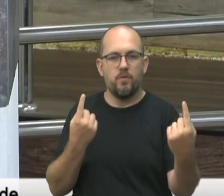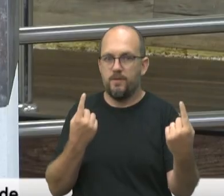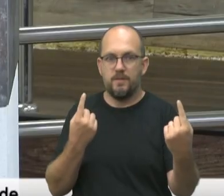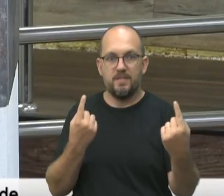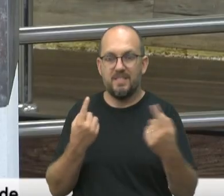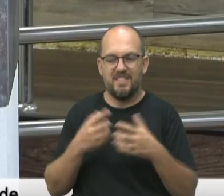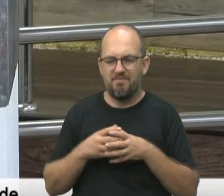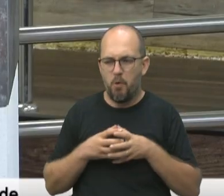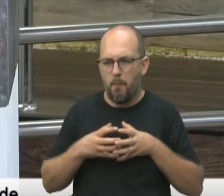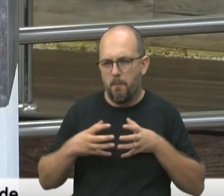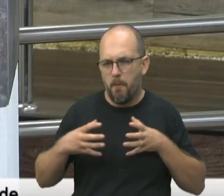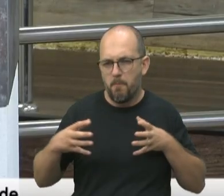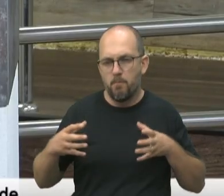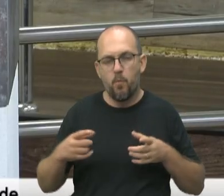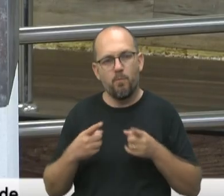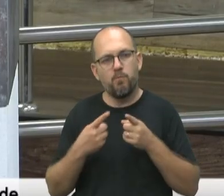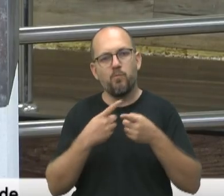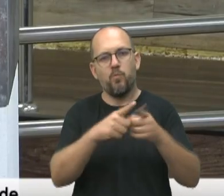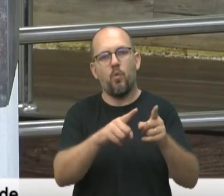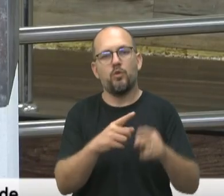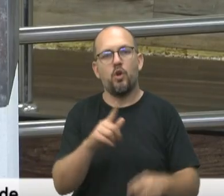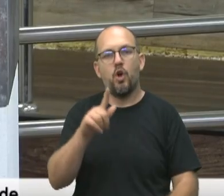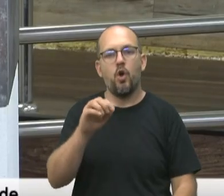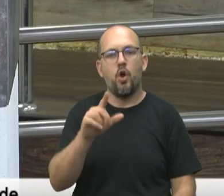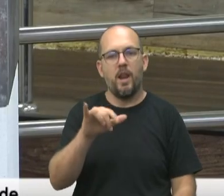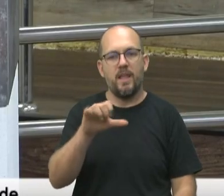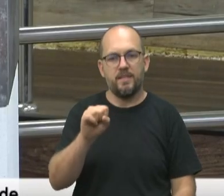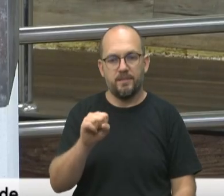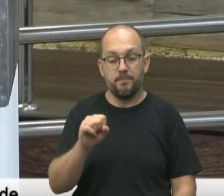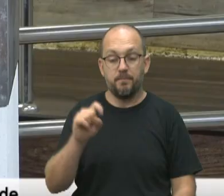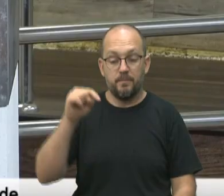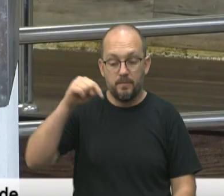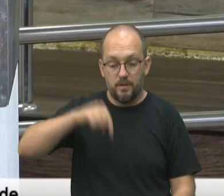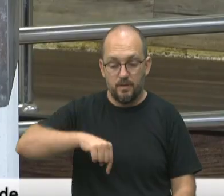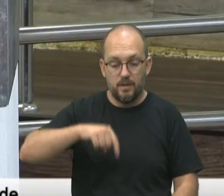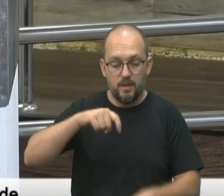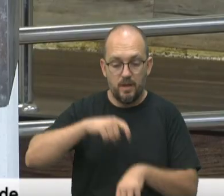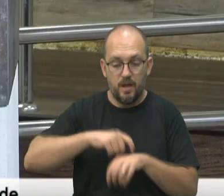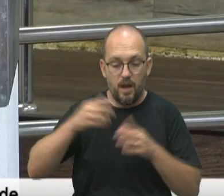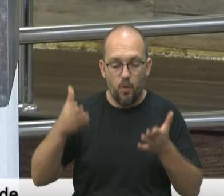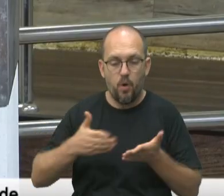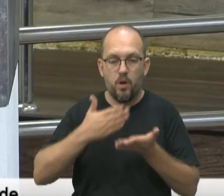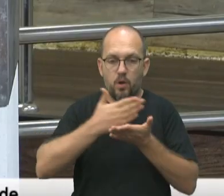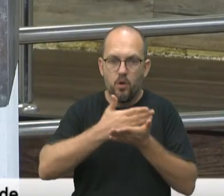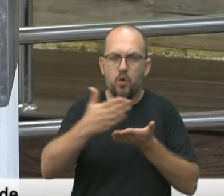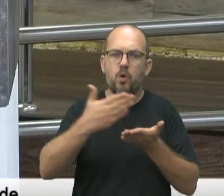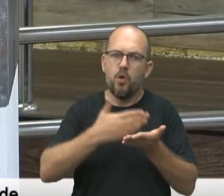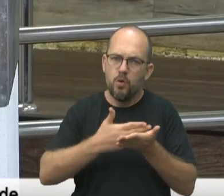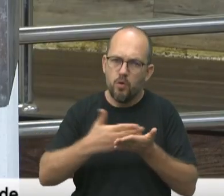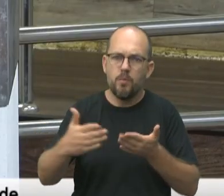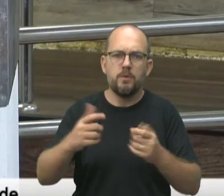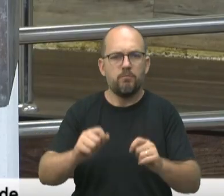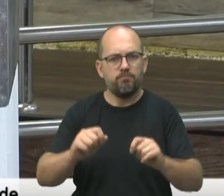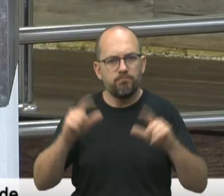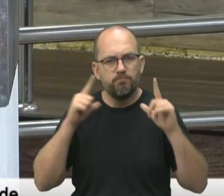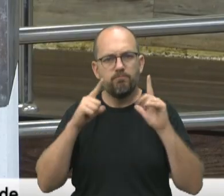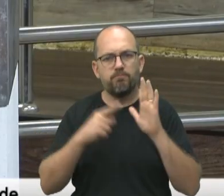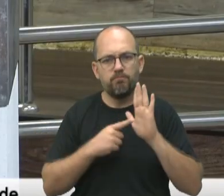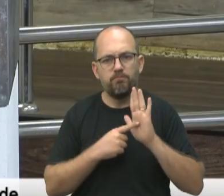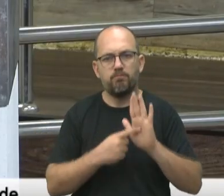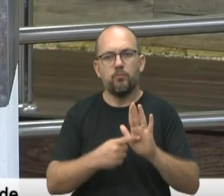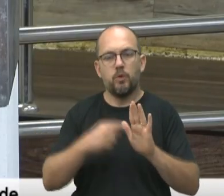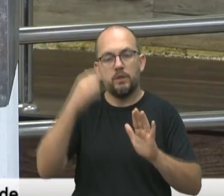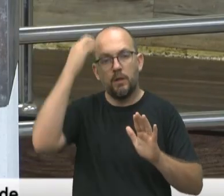só. Então, a partir de agora, a gente tem que começar a se mostrar e a gente tem que